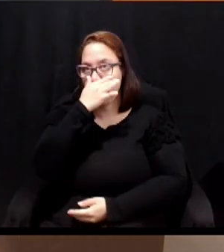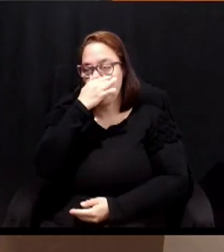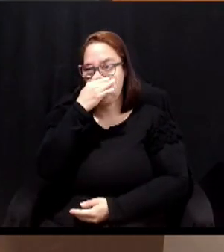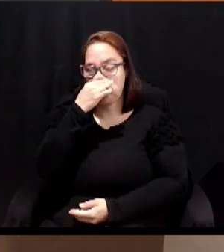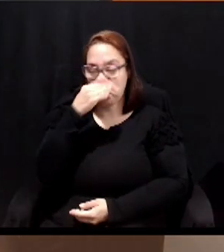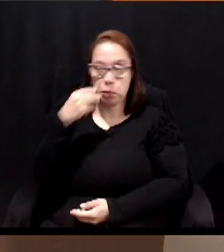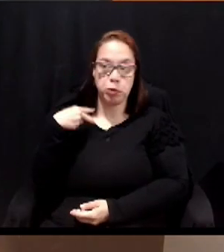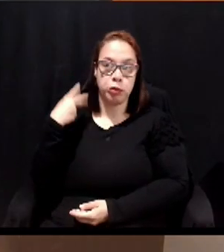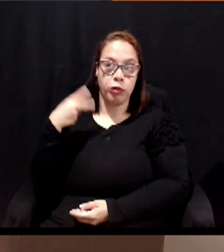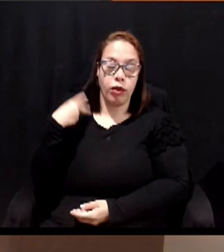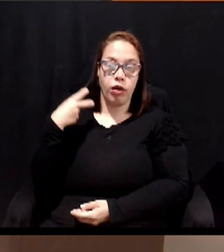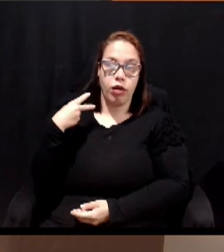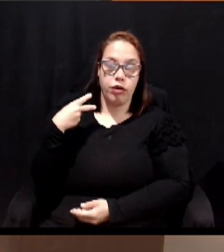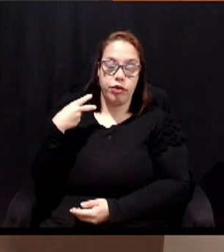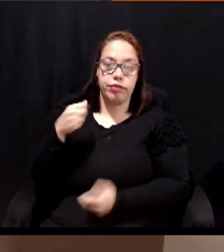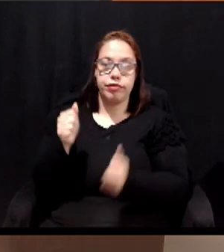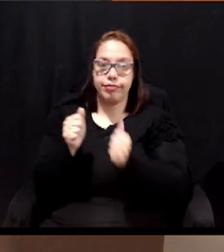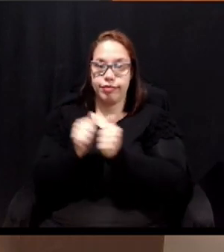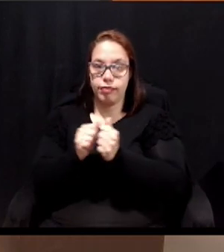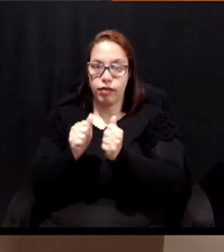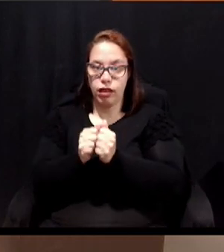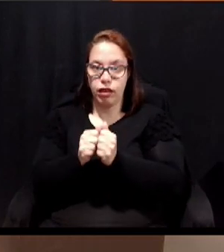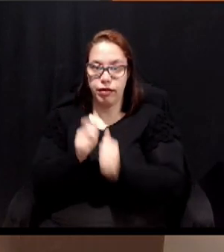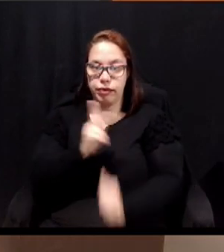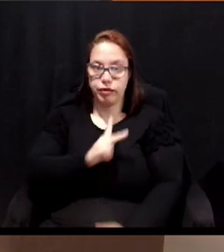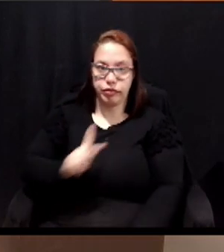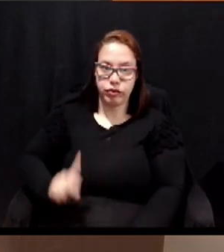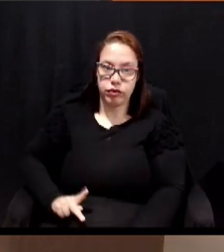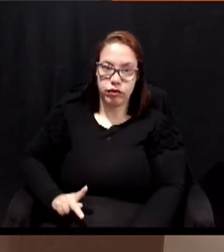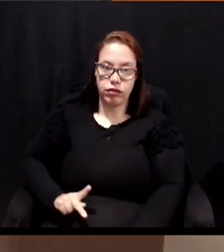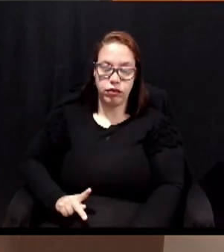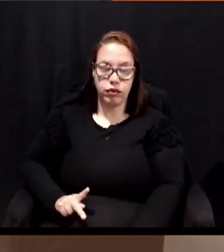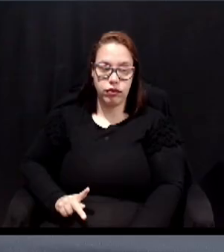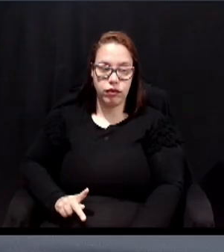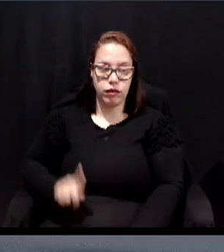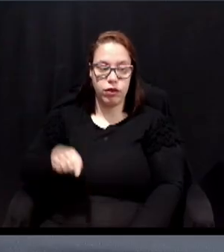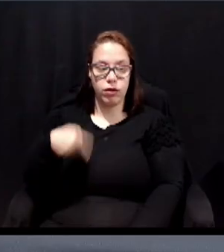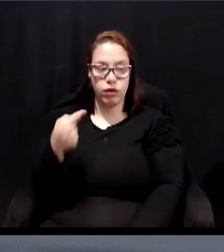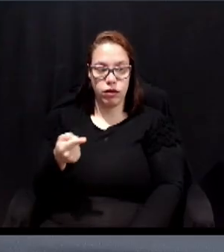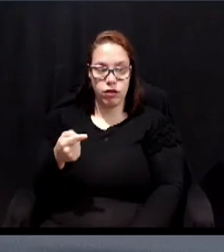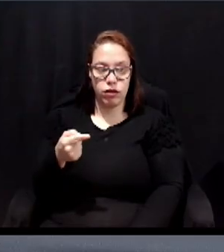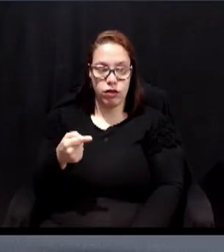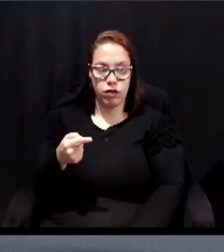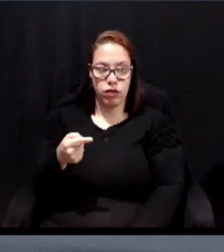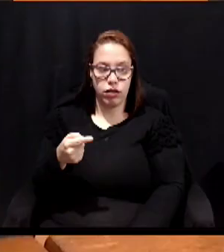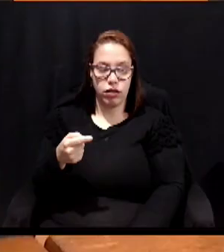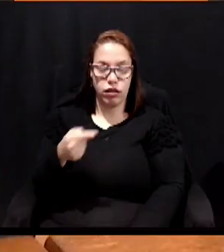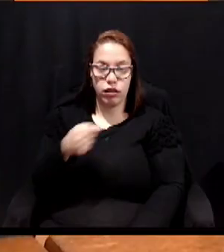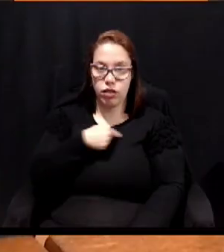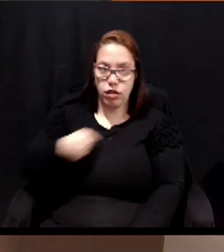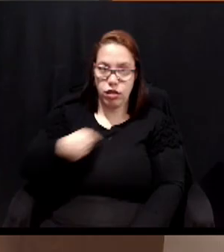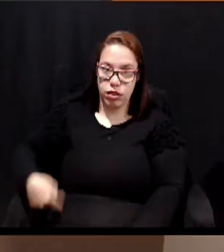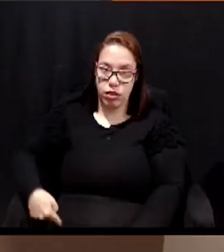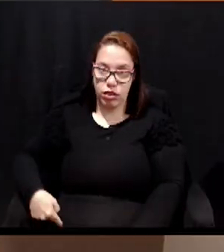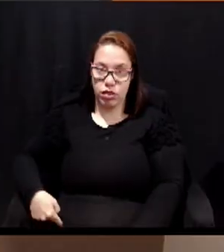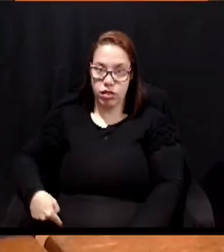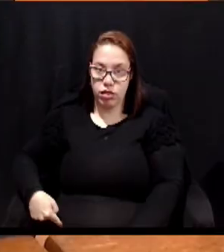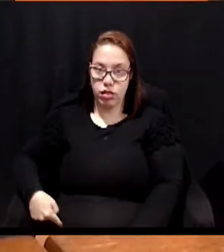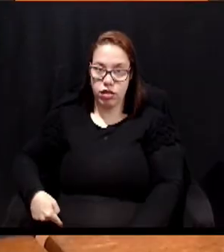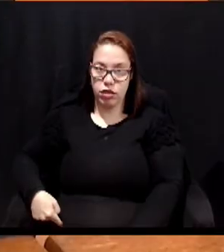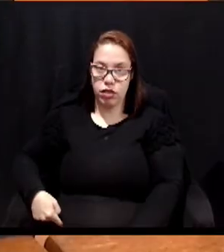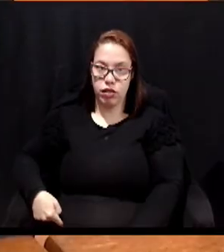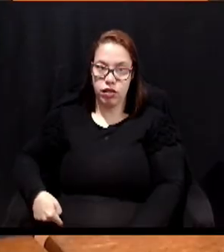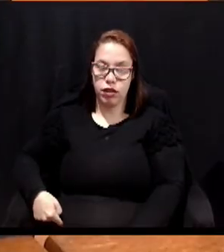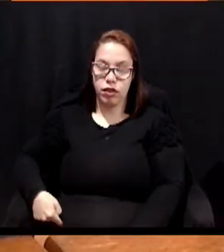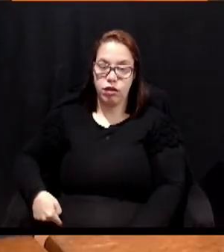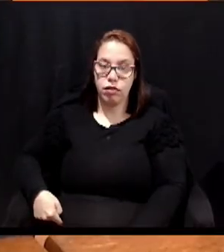Pegando uma carona aí no que o nosso presidente falou, deu o exemplo do China Trade Center, né? Então, esse é um